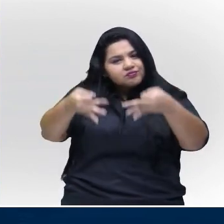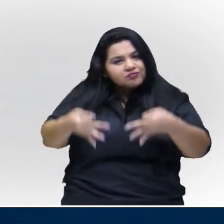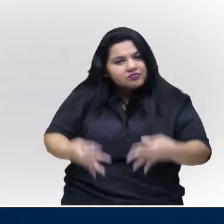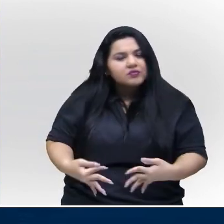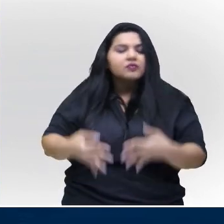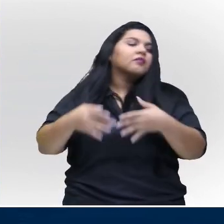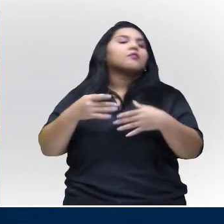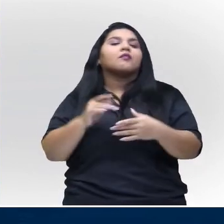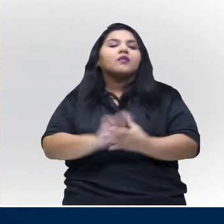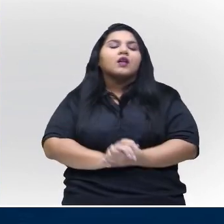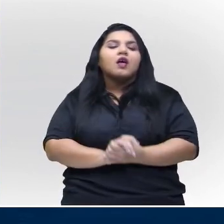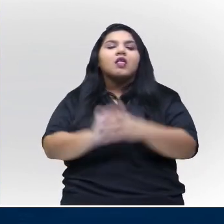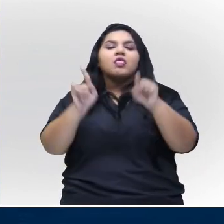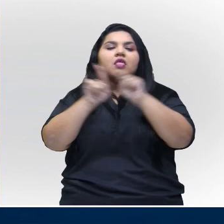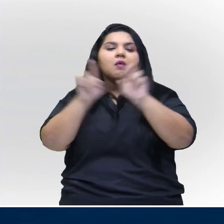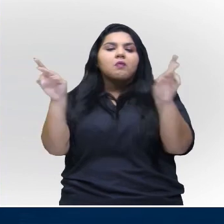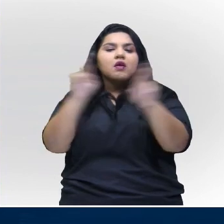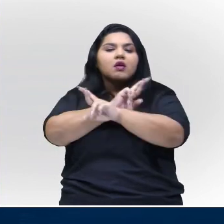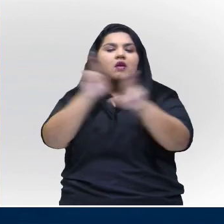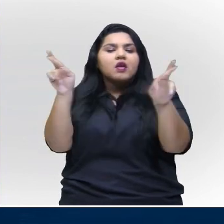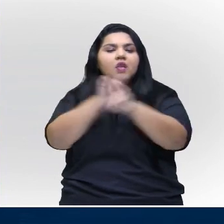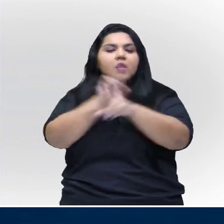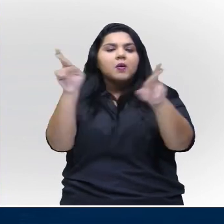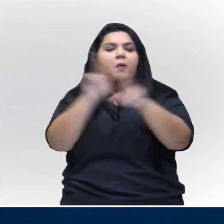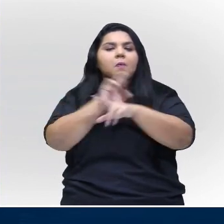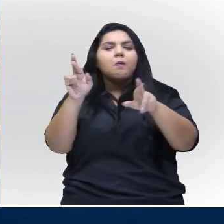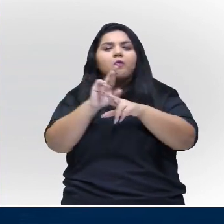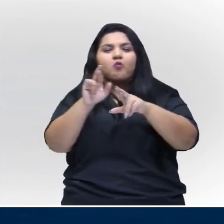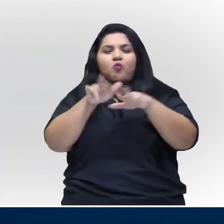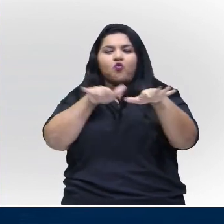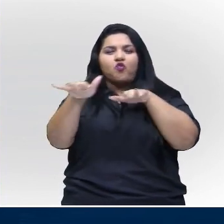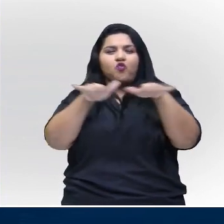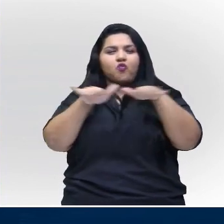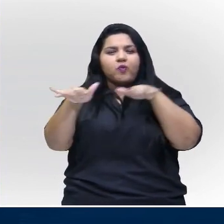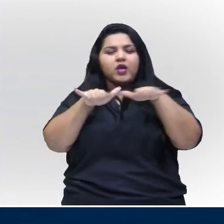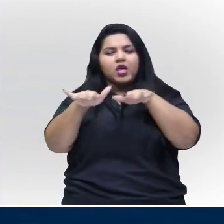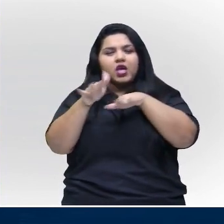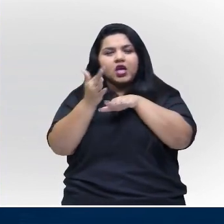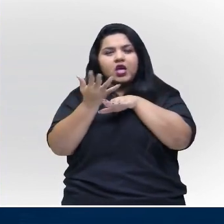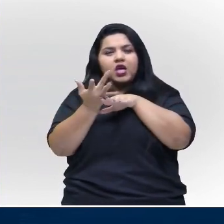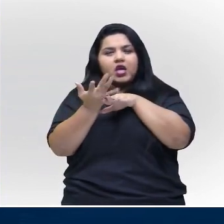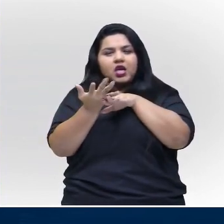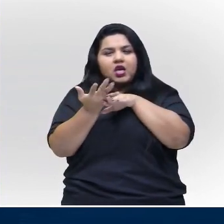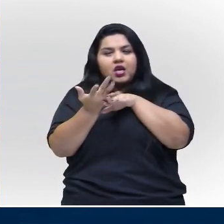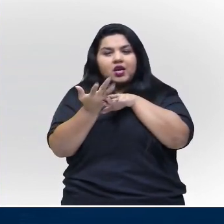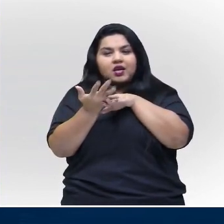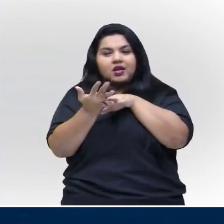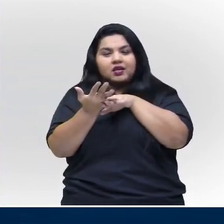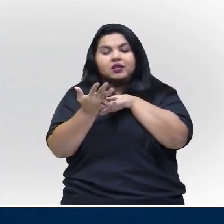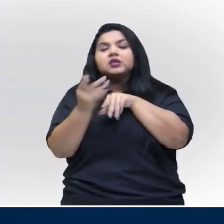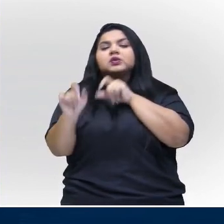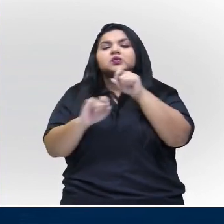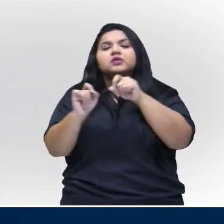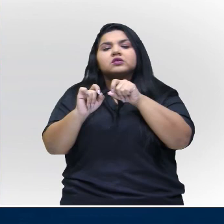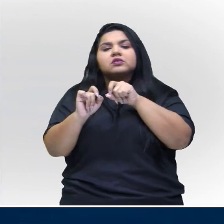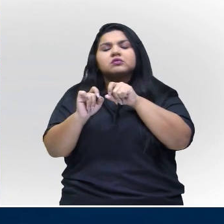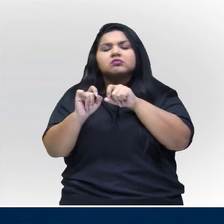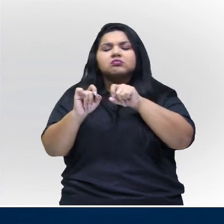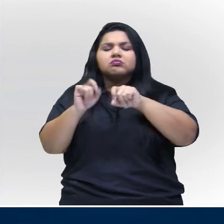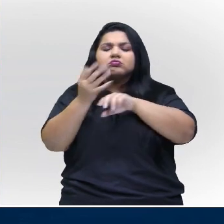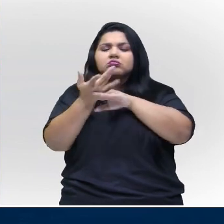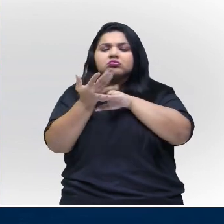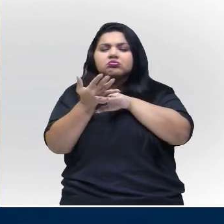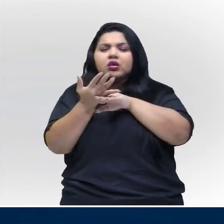estão relacionados também com movimentos de cílios e flagelos, né, que são estruturas filamentosas móveis que